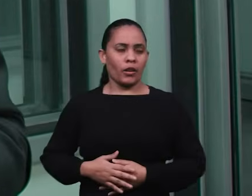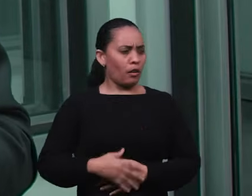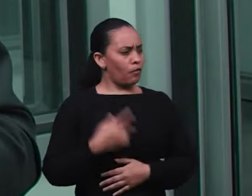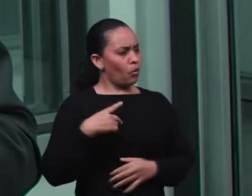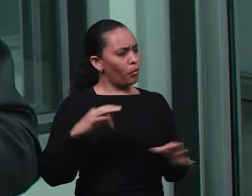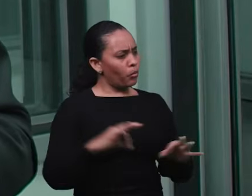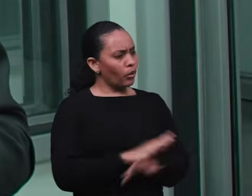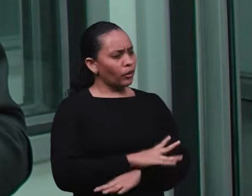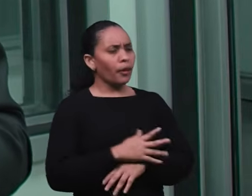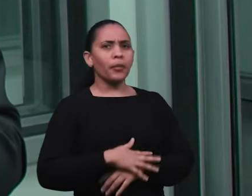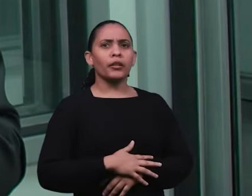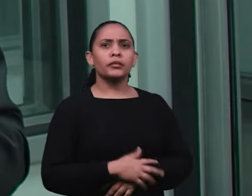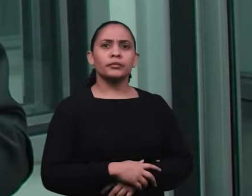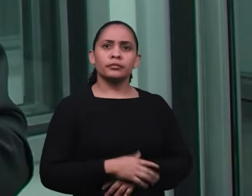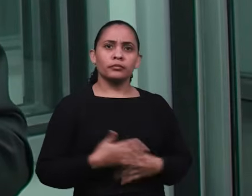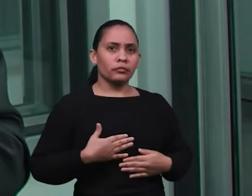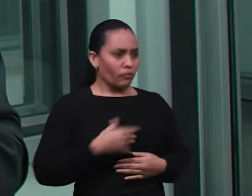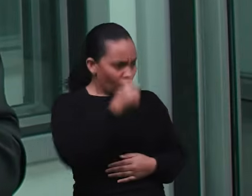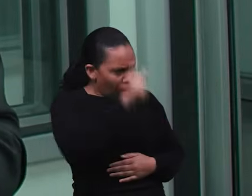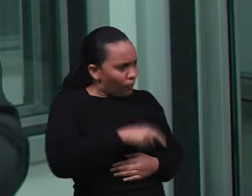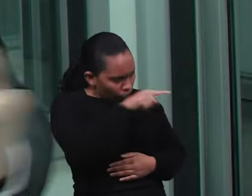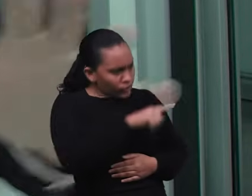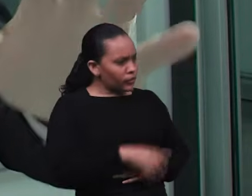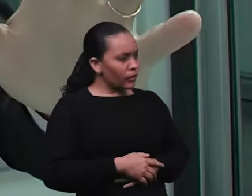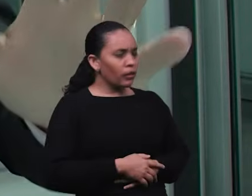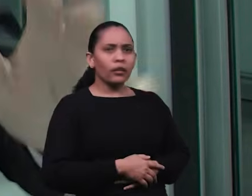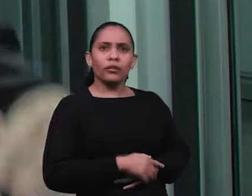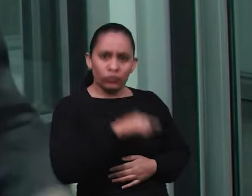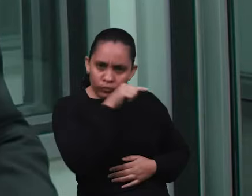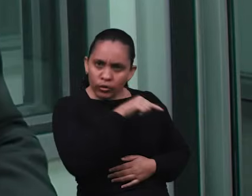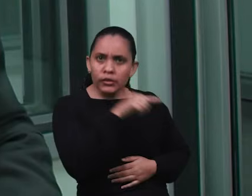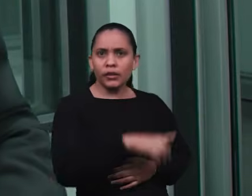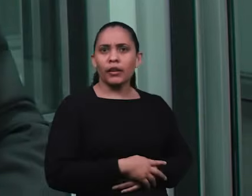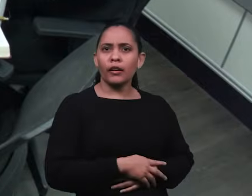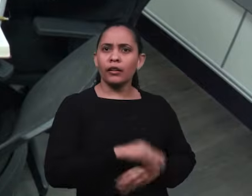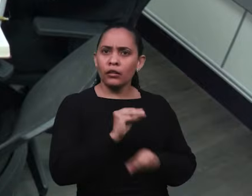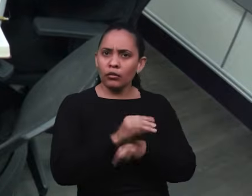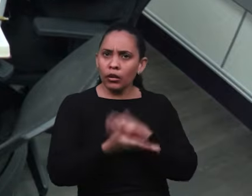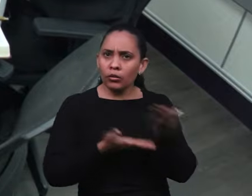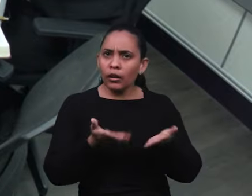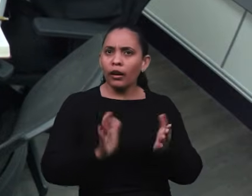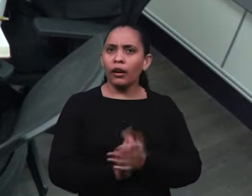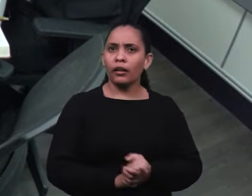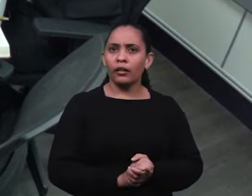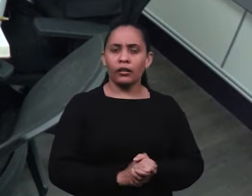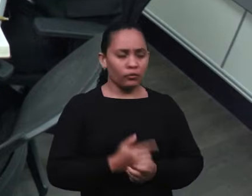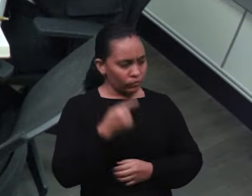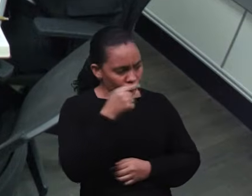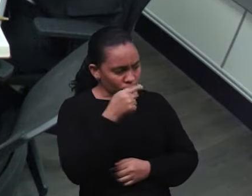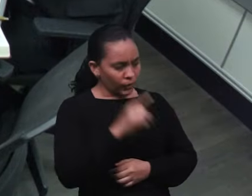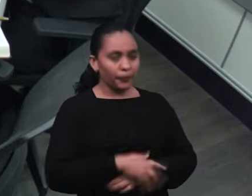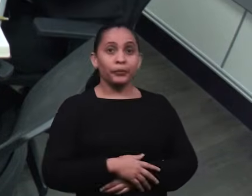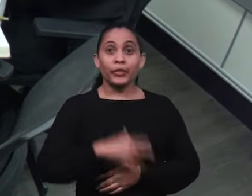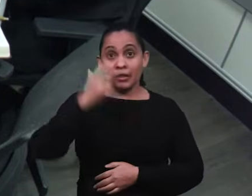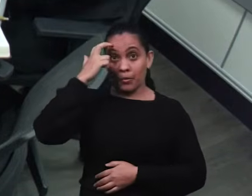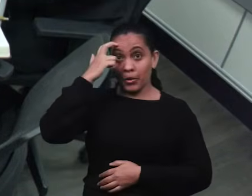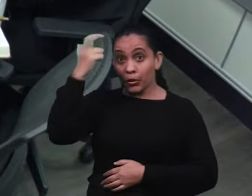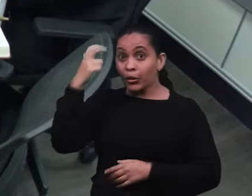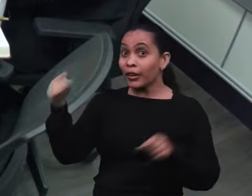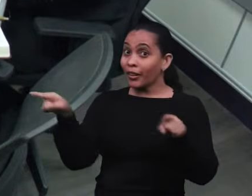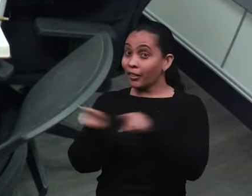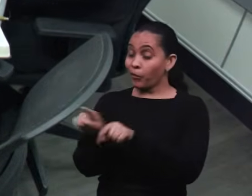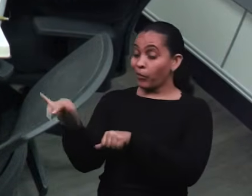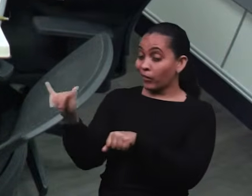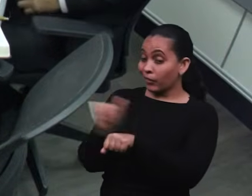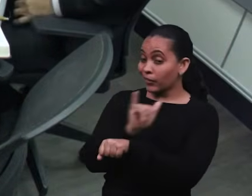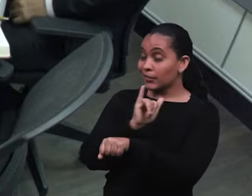não, prontamente, não tem coisa... Outro melhor que você, é você que vai... É você mesmo. Você mesmo, veja que né? você Maravilha. tem E ele teve sabedoria e